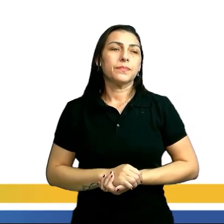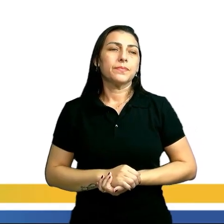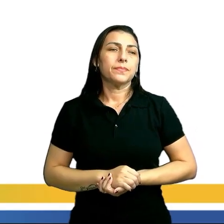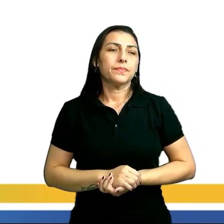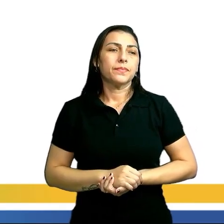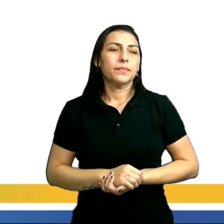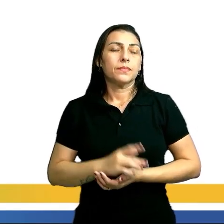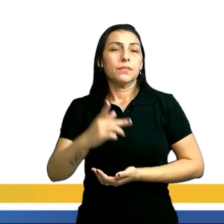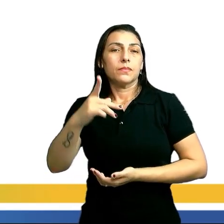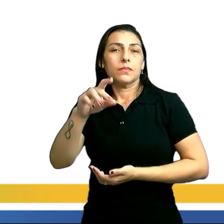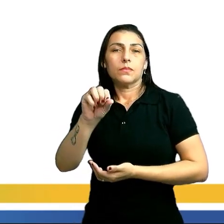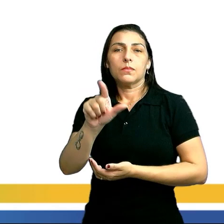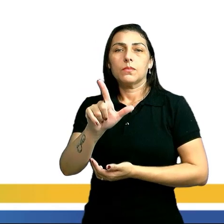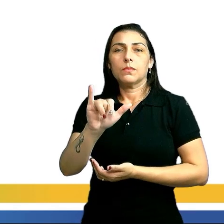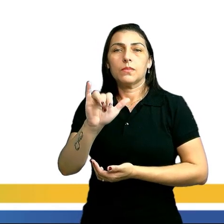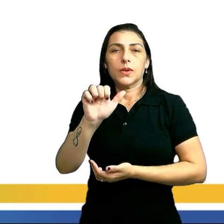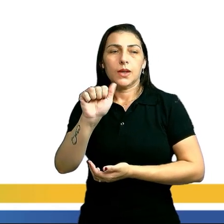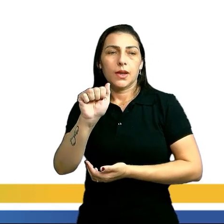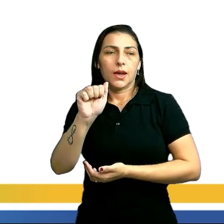Então, a